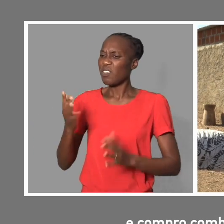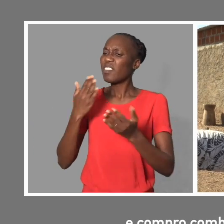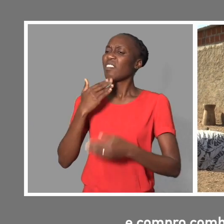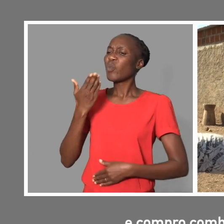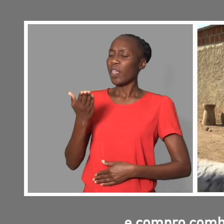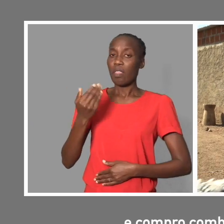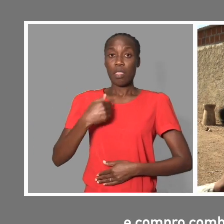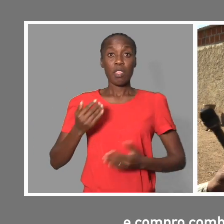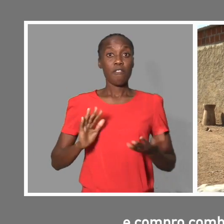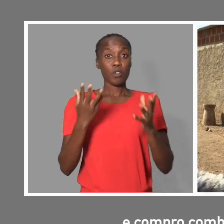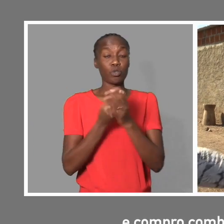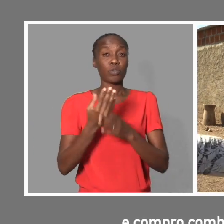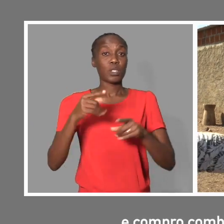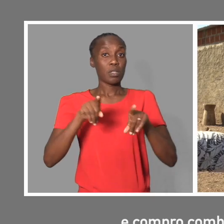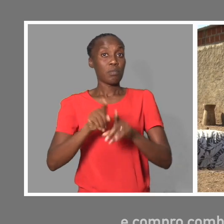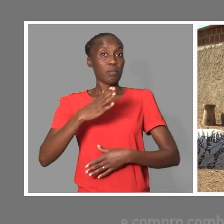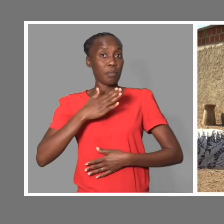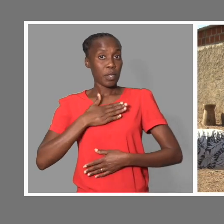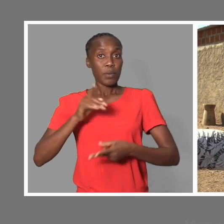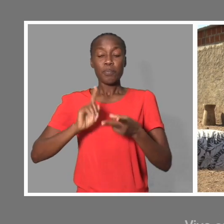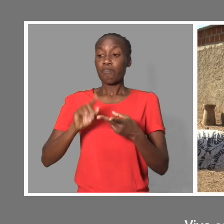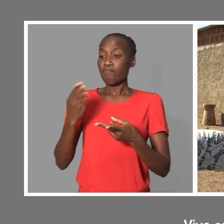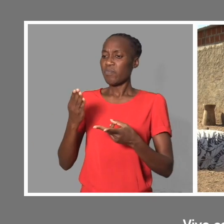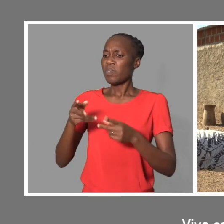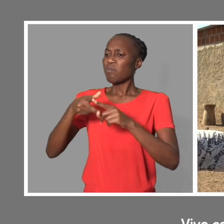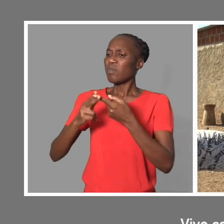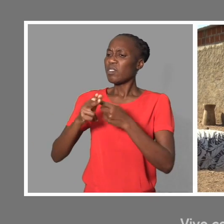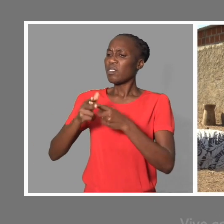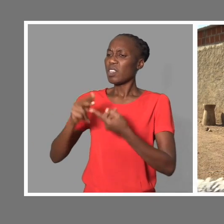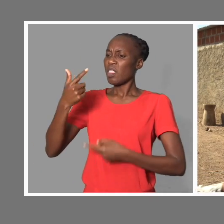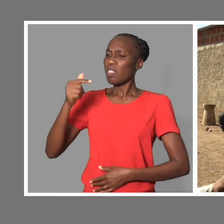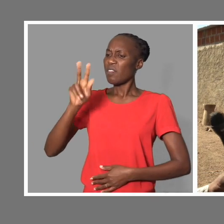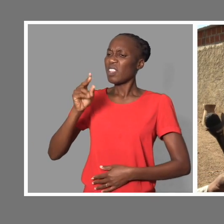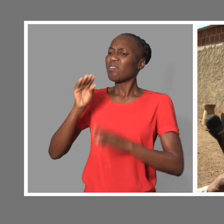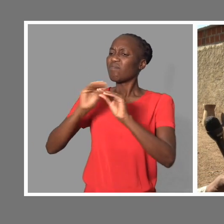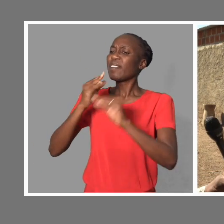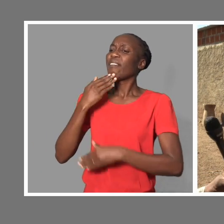combustível para revendê-lo aqui. Vivo com os meus irmãos.